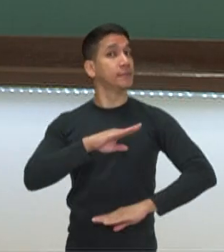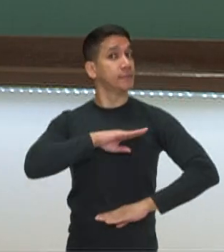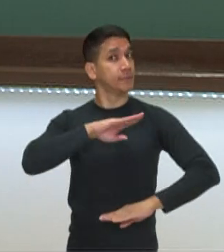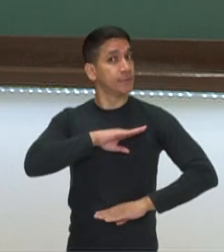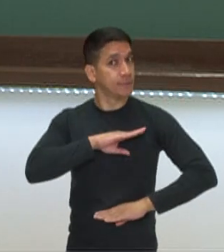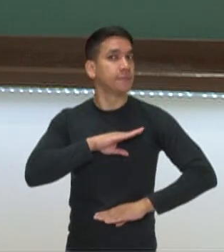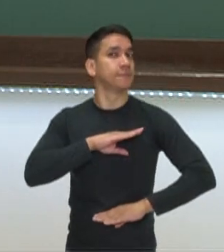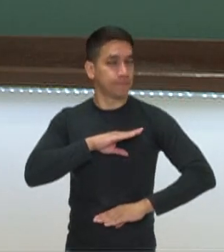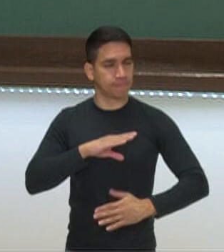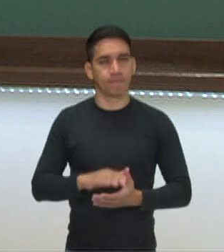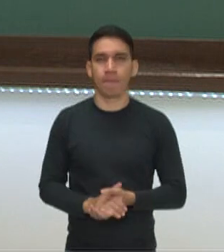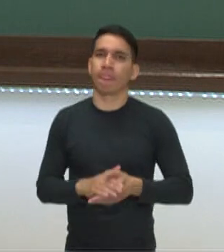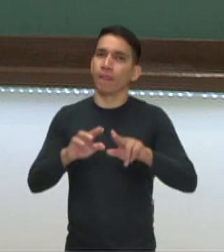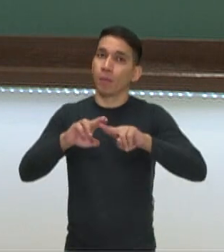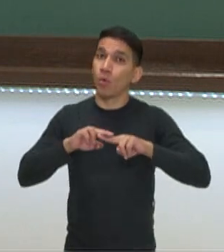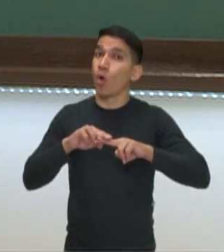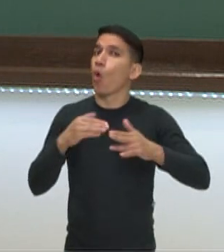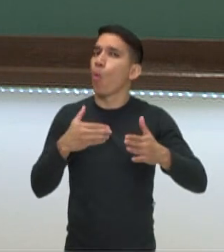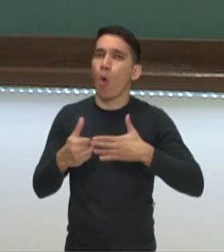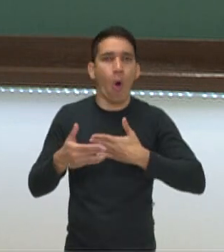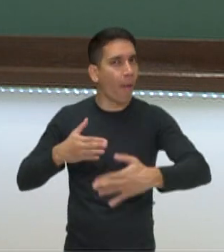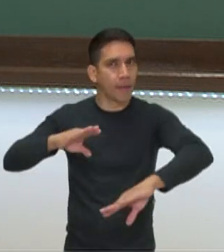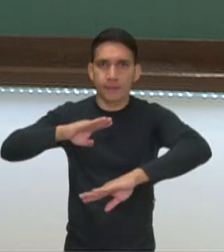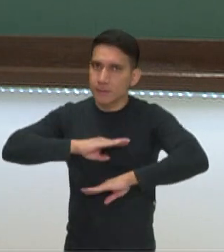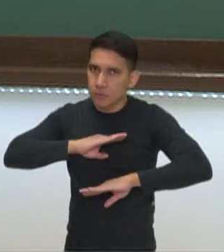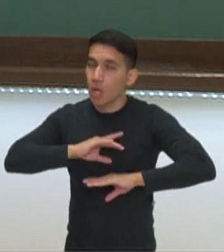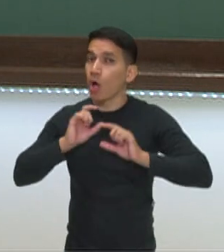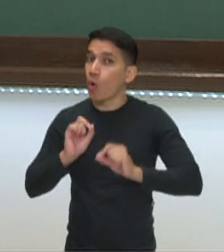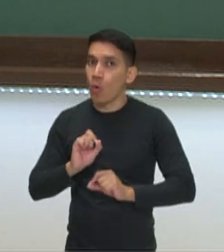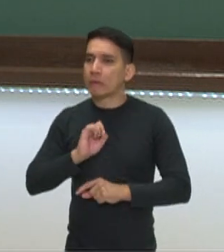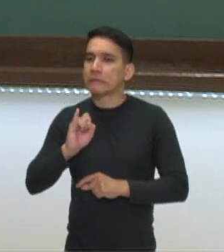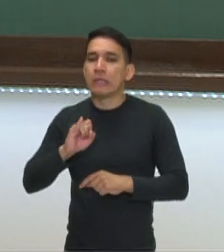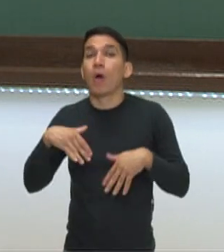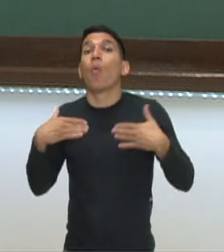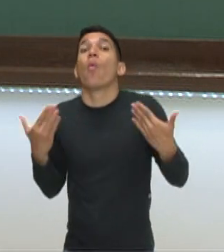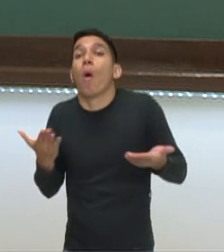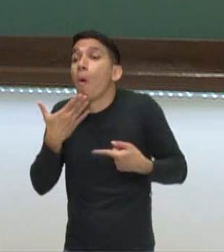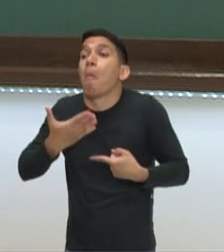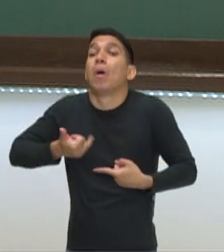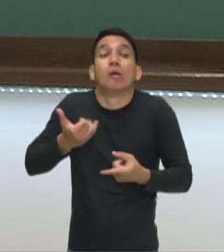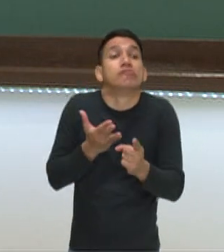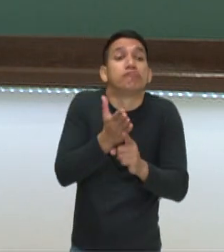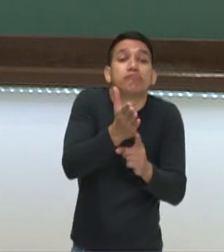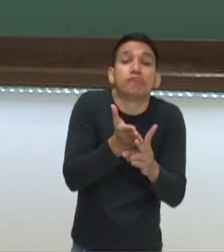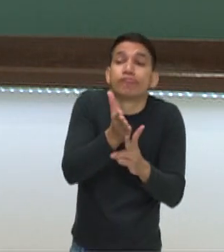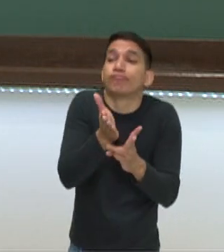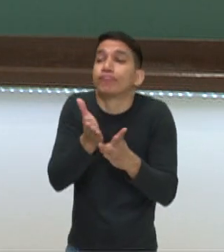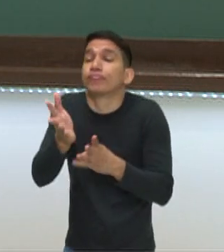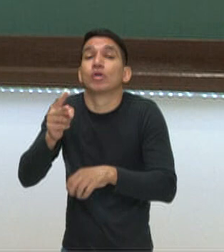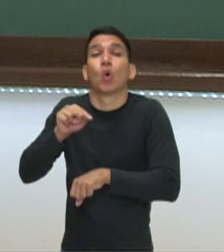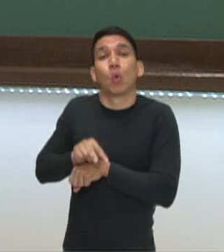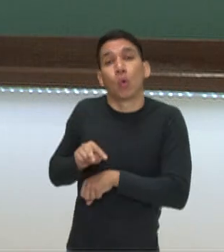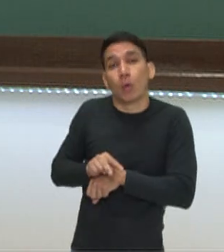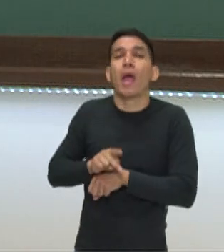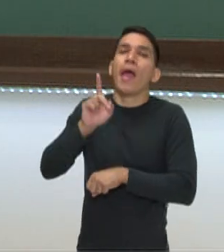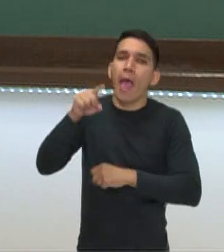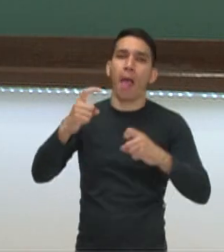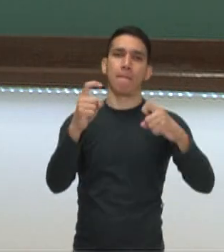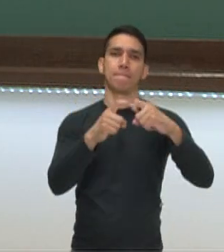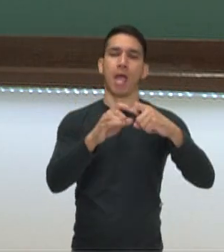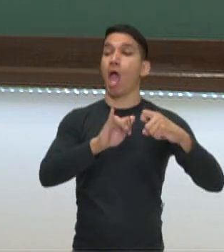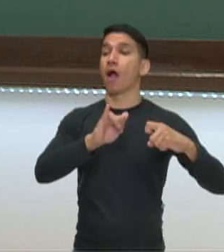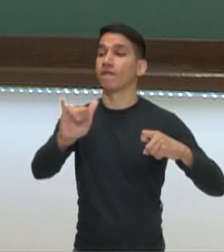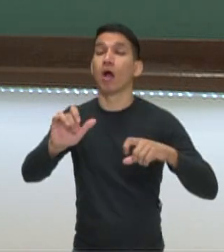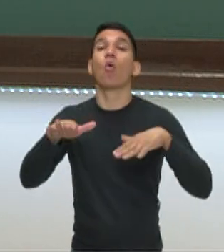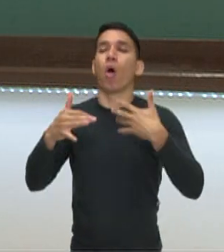casos. Então, para qualquer situação, né, para saber qual é o melhor tratamento, é o médico que vai